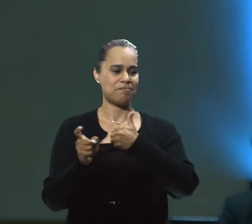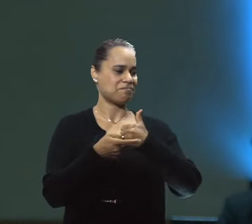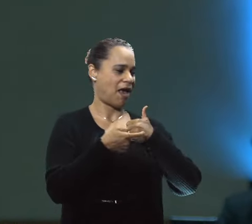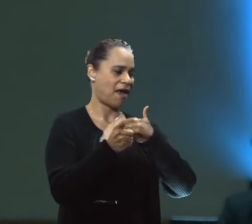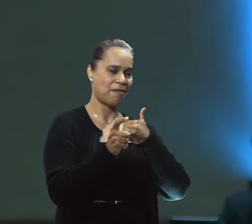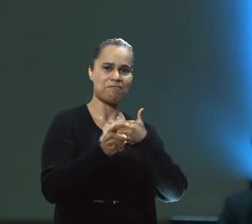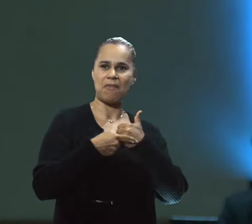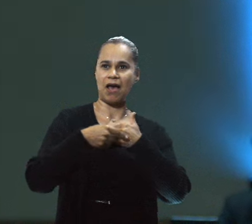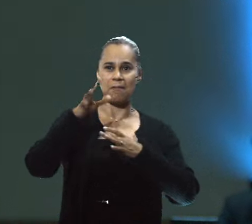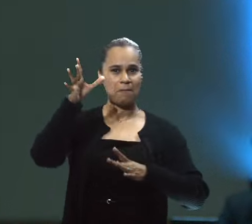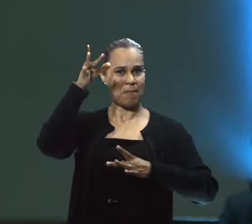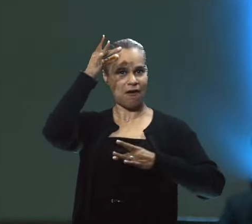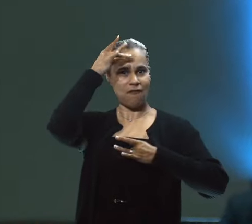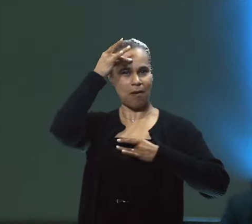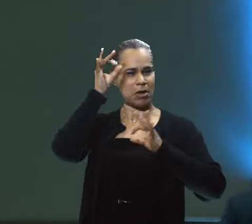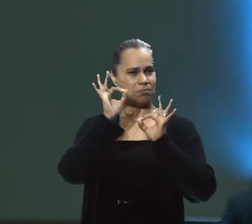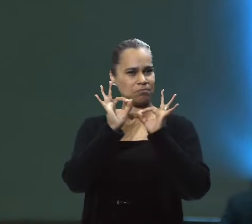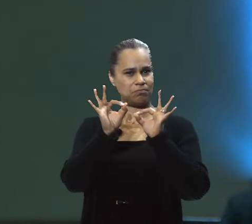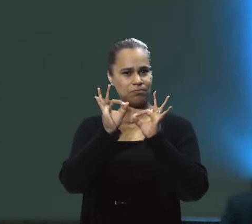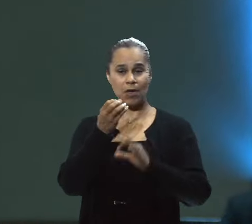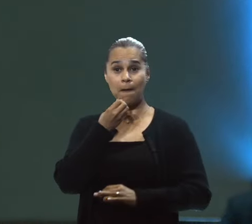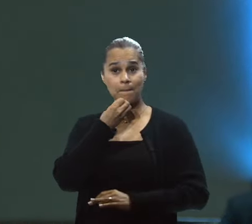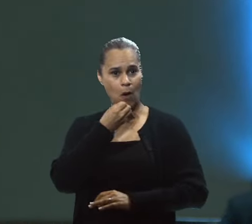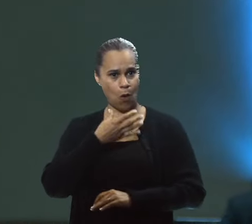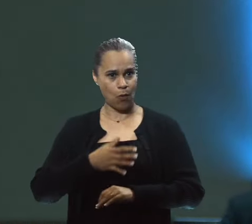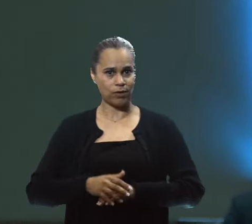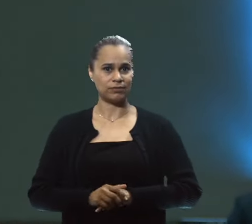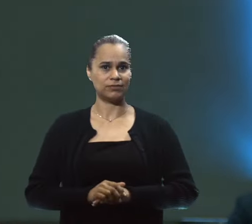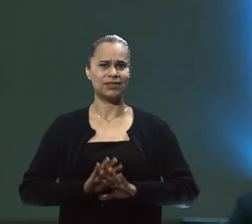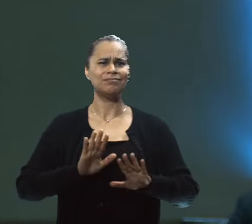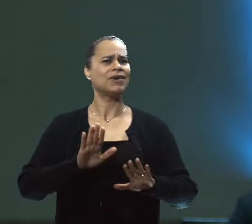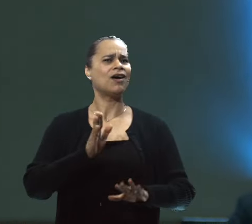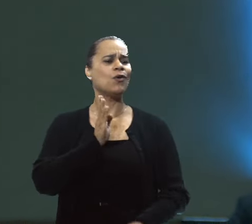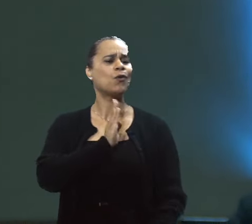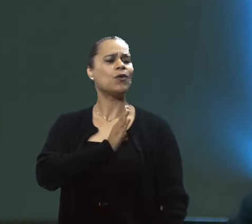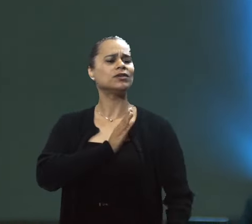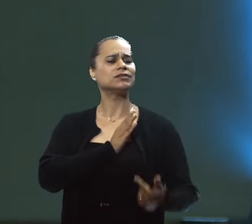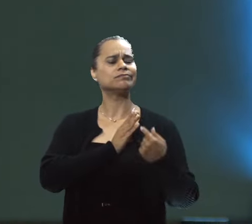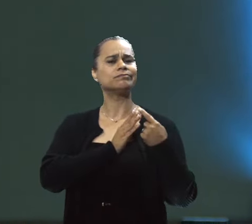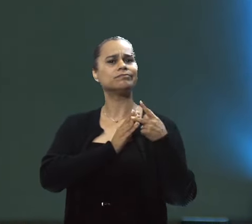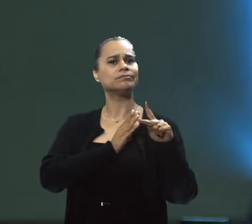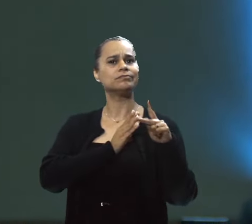A performance está boa, mas e o teu coração?